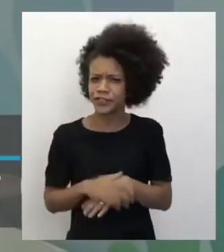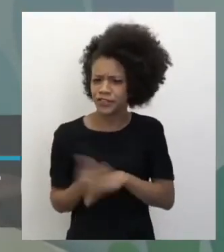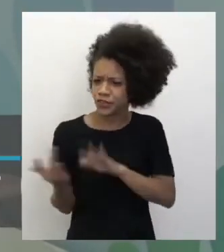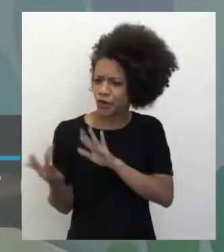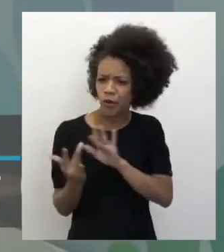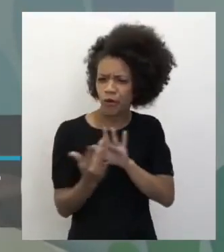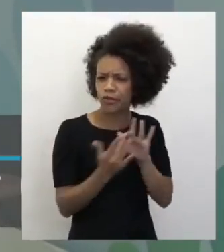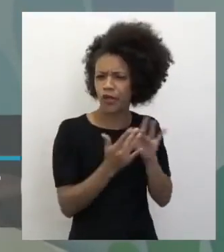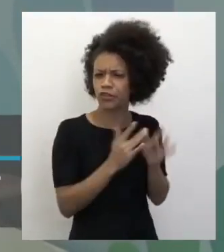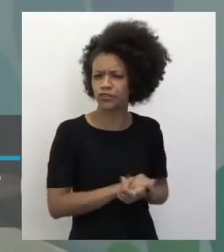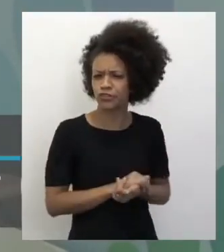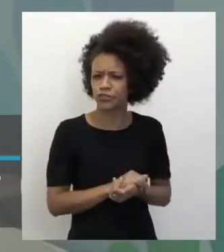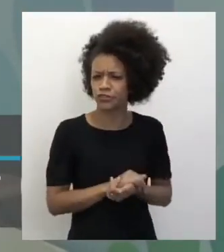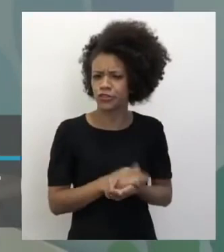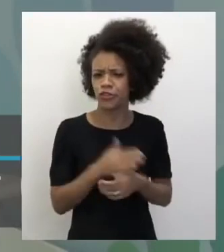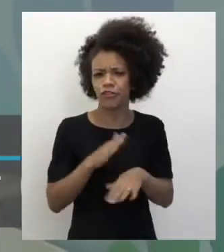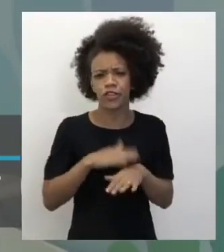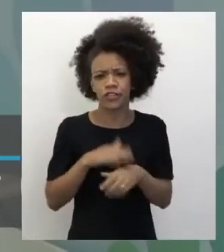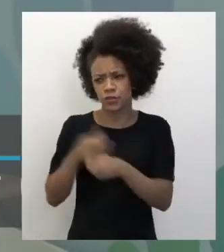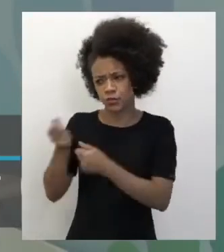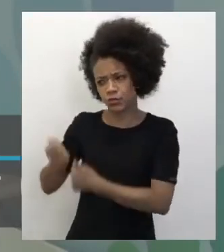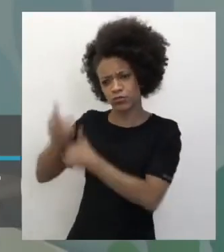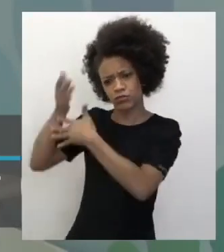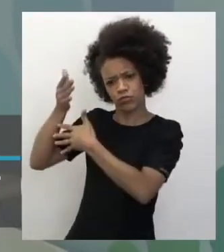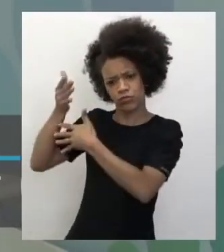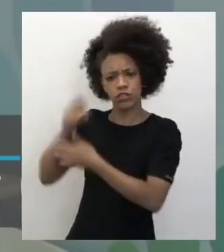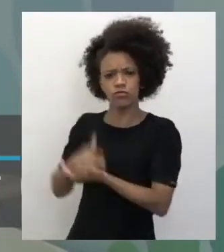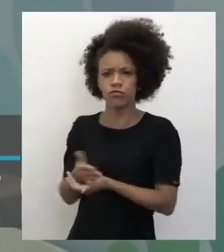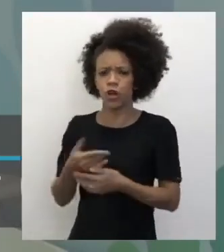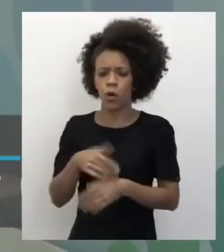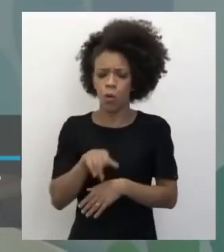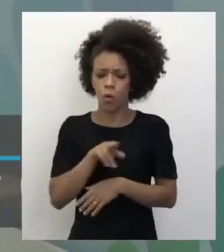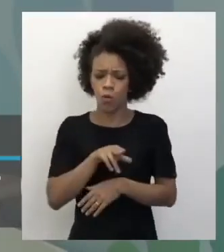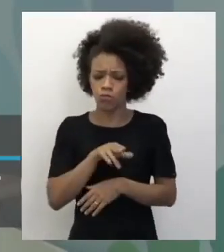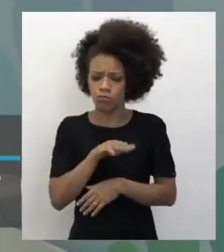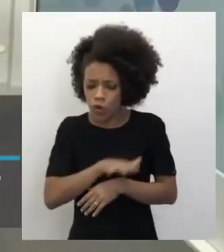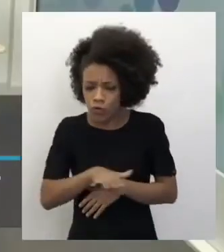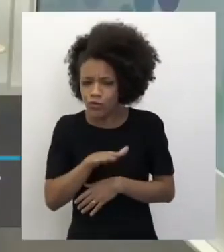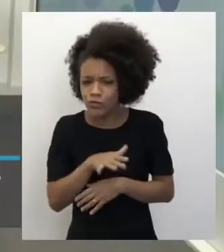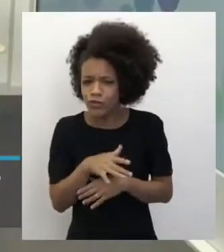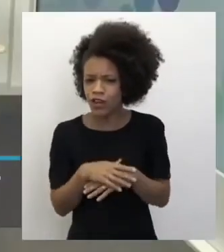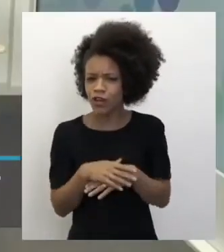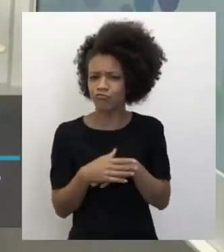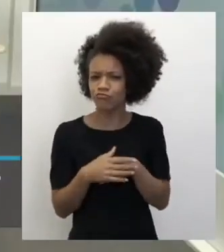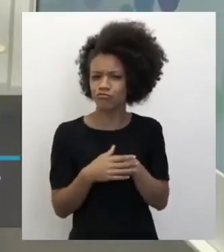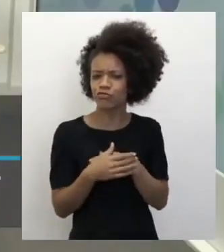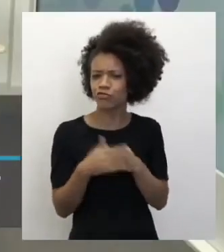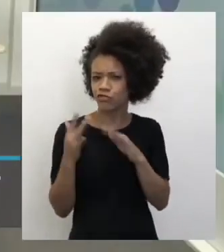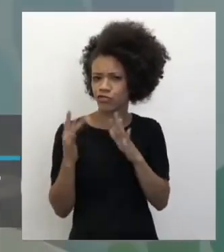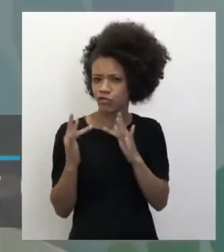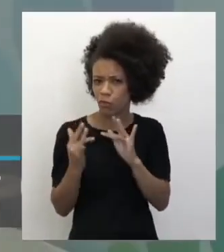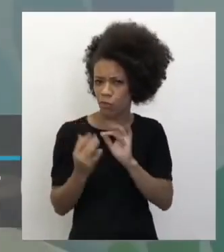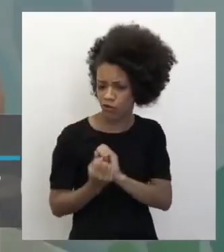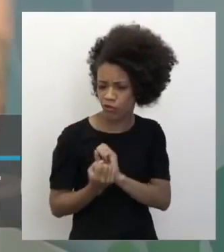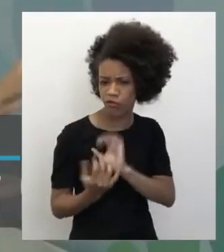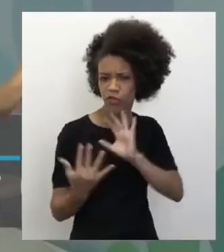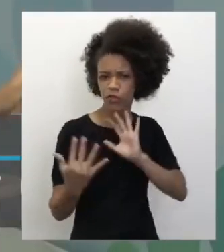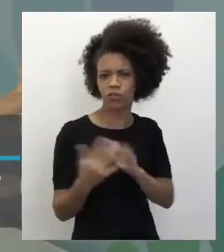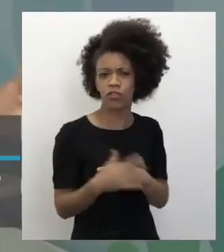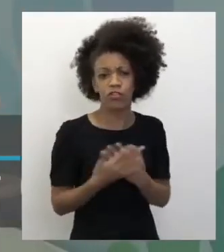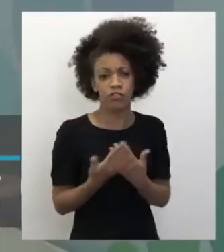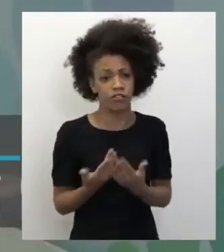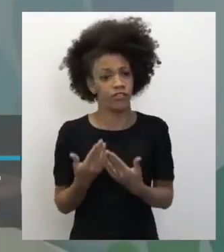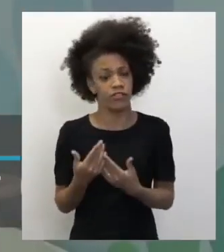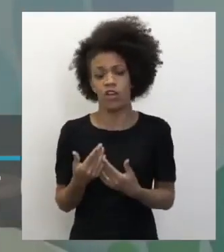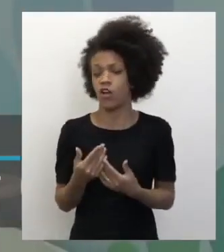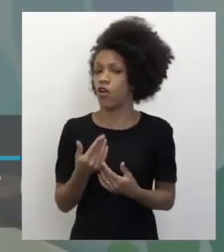ficar fazendo do chat um local de, como é que se fala? De namoro virtual, né, Andréia? Eu vou ficar mandando